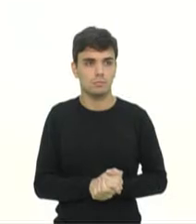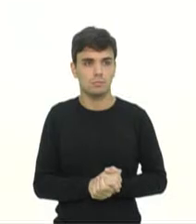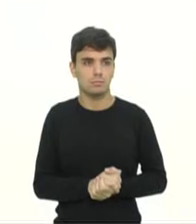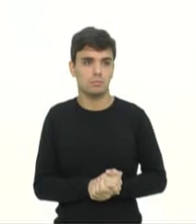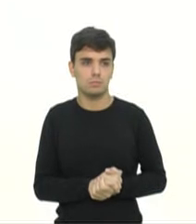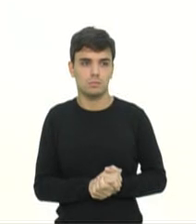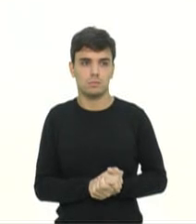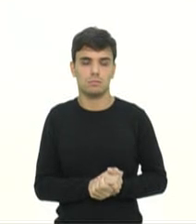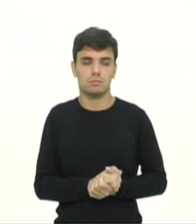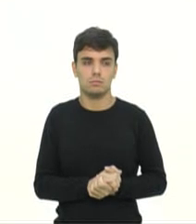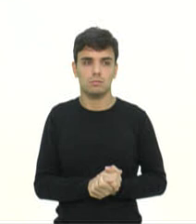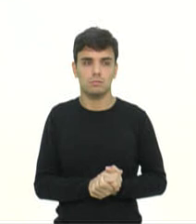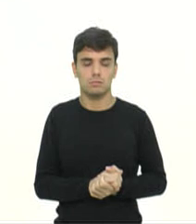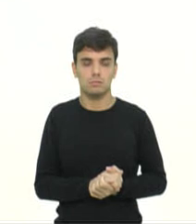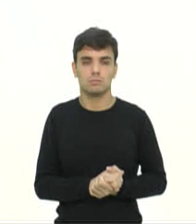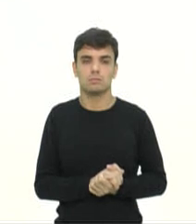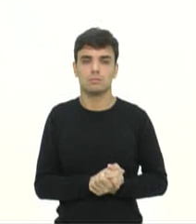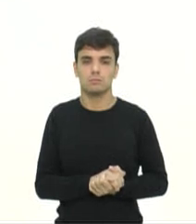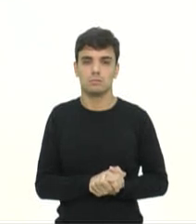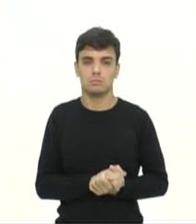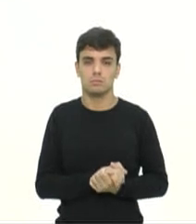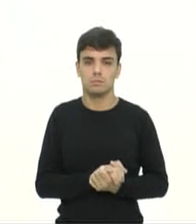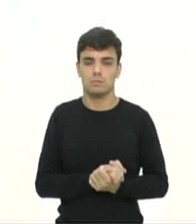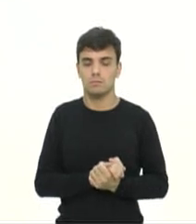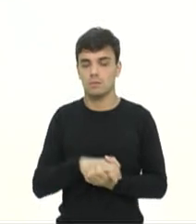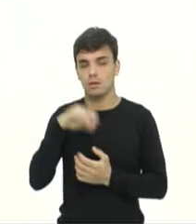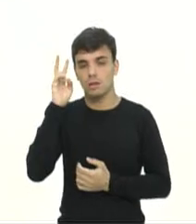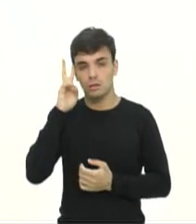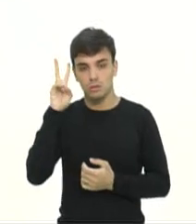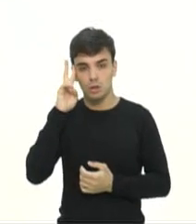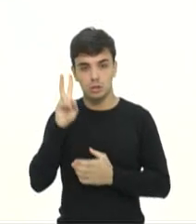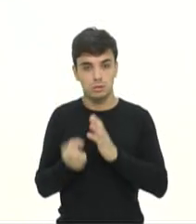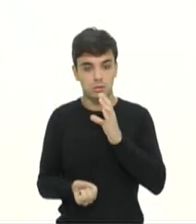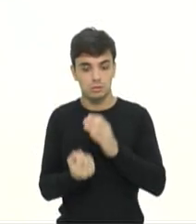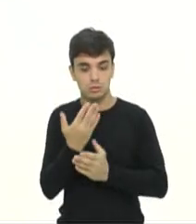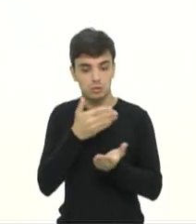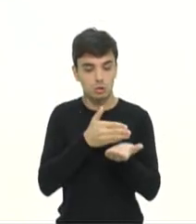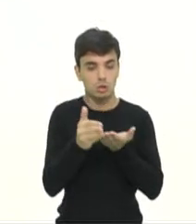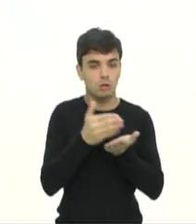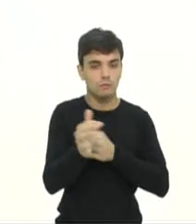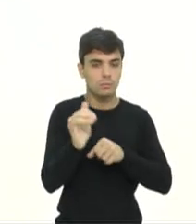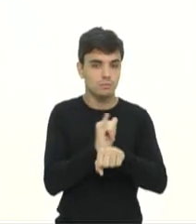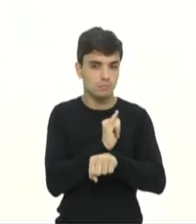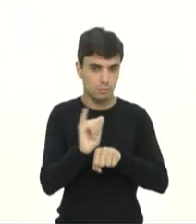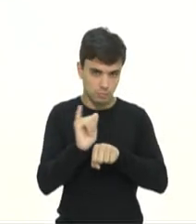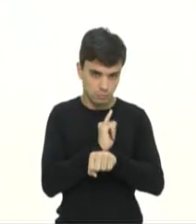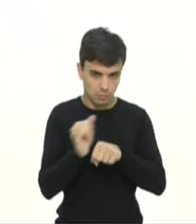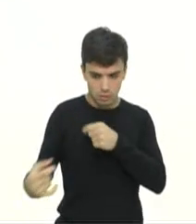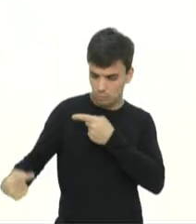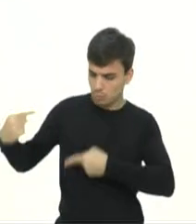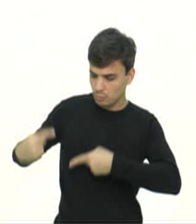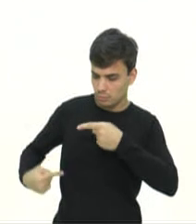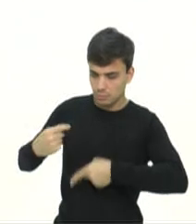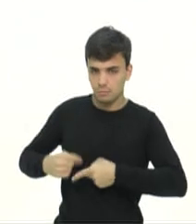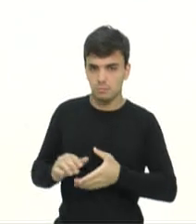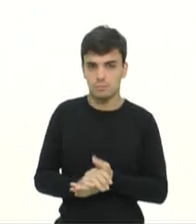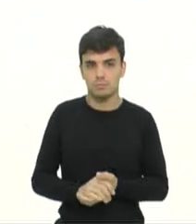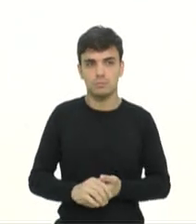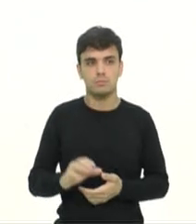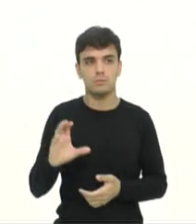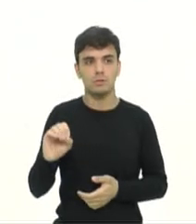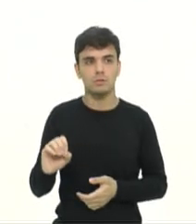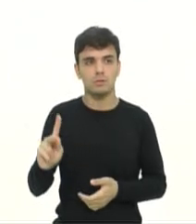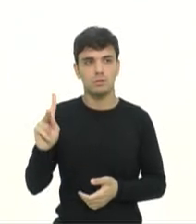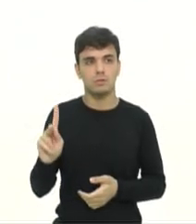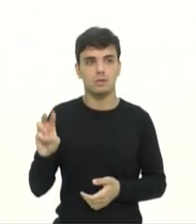Então, a conta desta proibição, né, nasceu uma nova técnica de combate desarmado, conhecido como